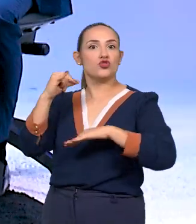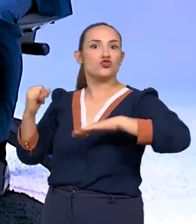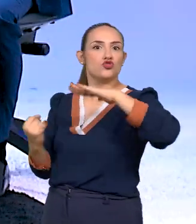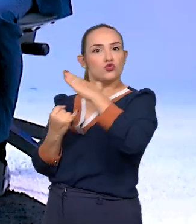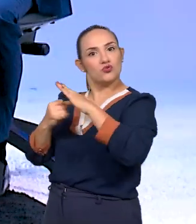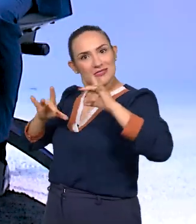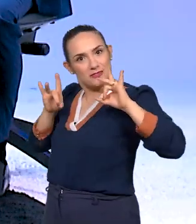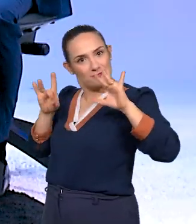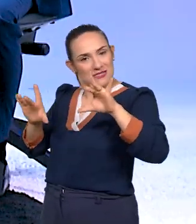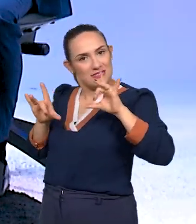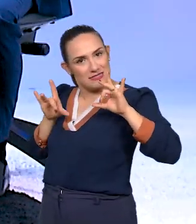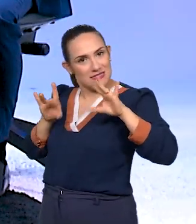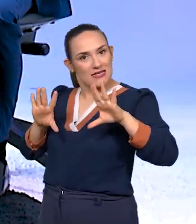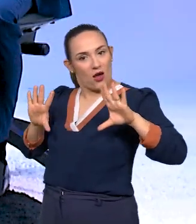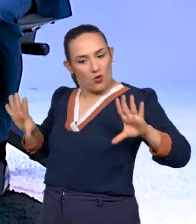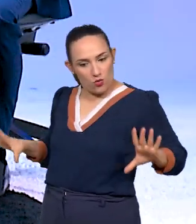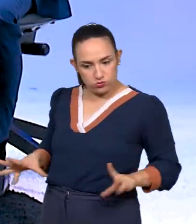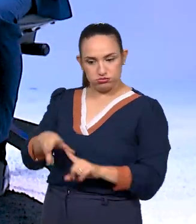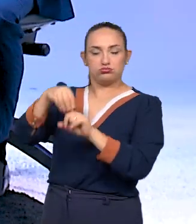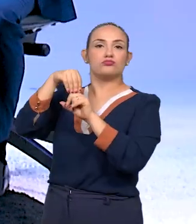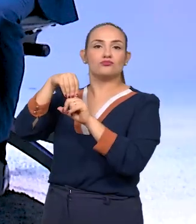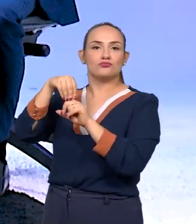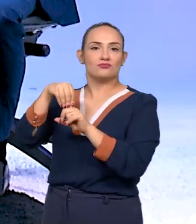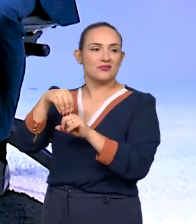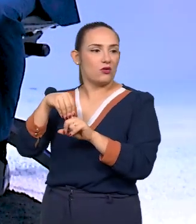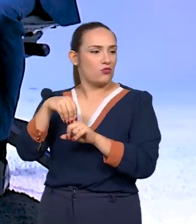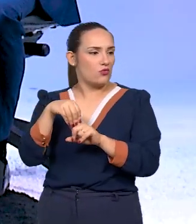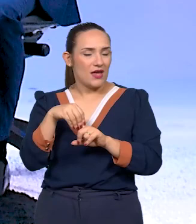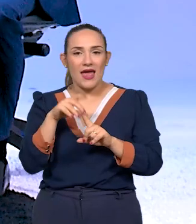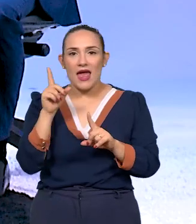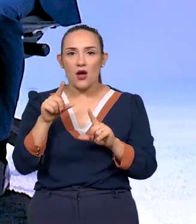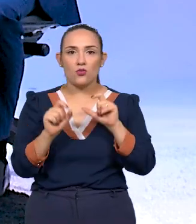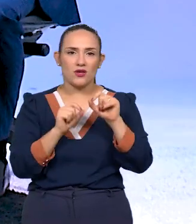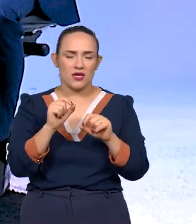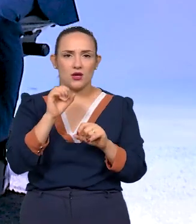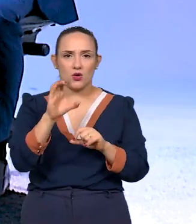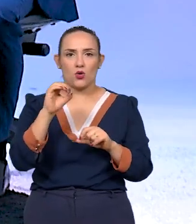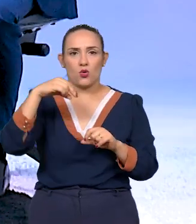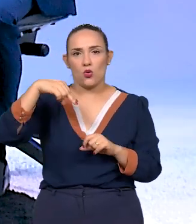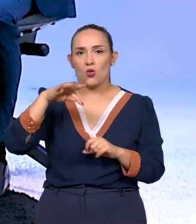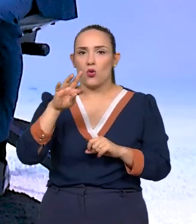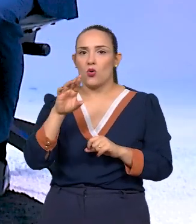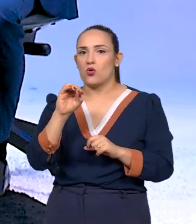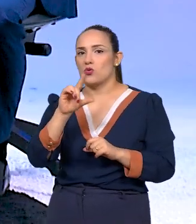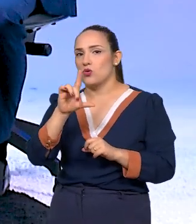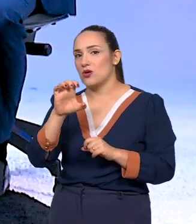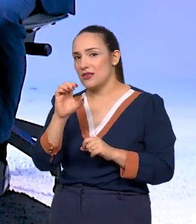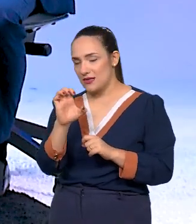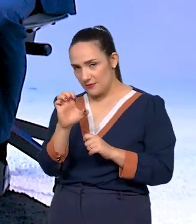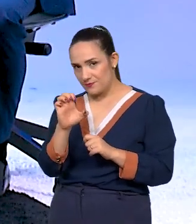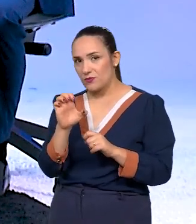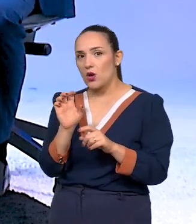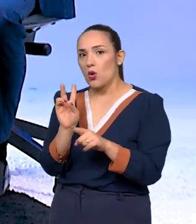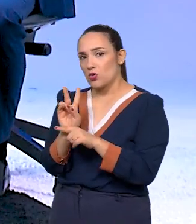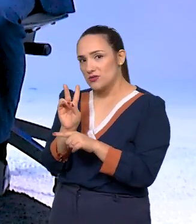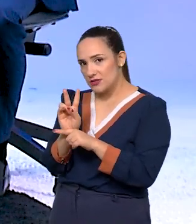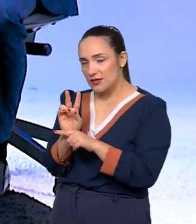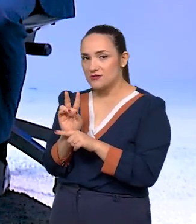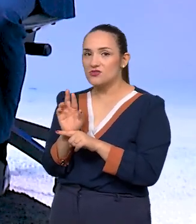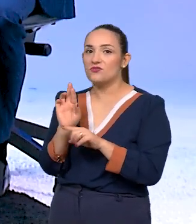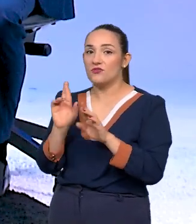Aí a gente colocou um termo novo na conversa, né? O que é o controle concentrado? Muito bem. Nós temos dois tipos. A gente tem um controle